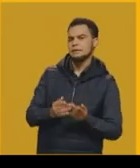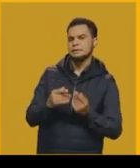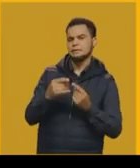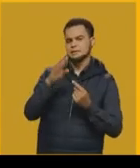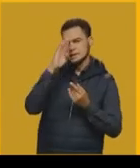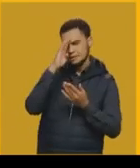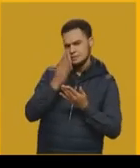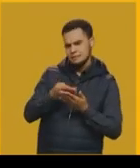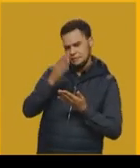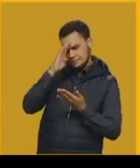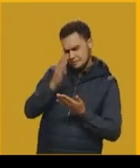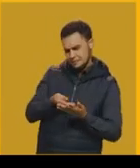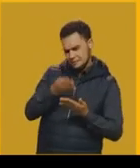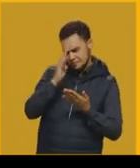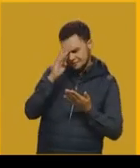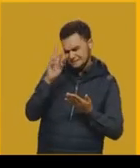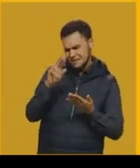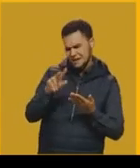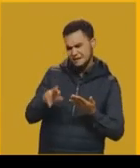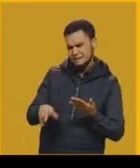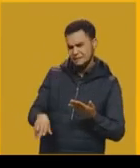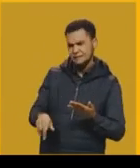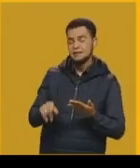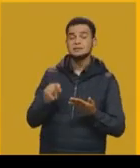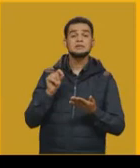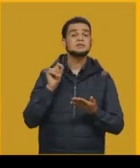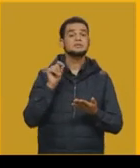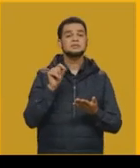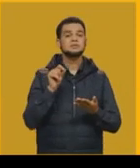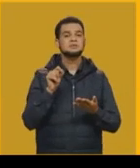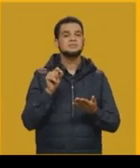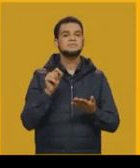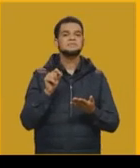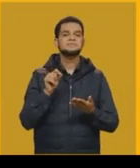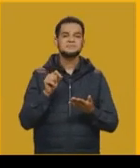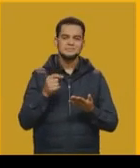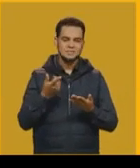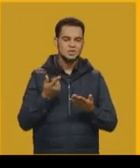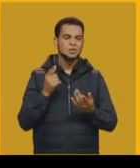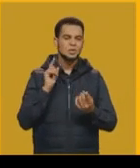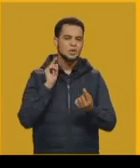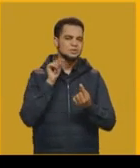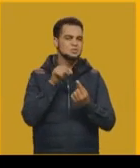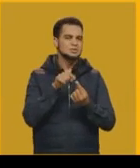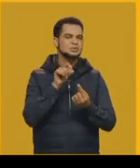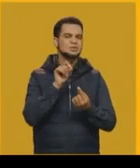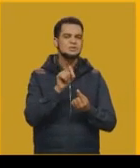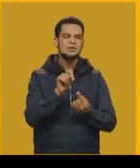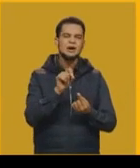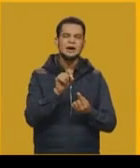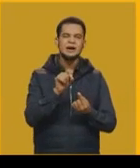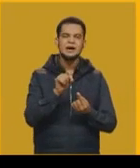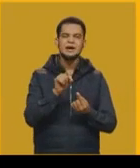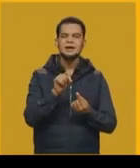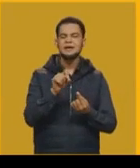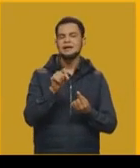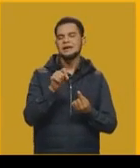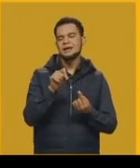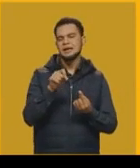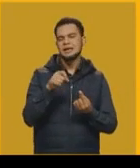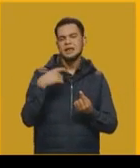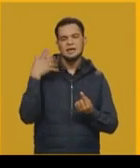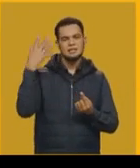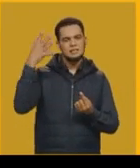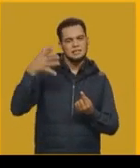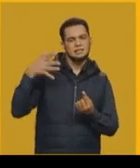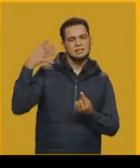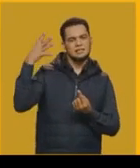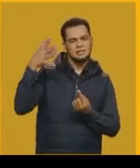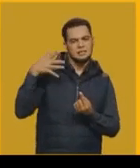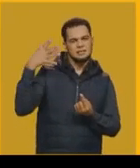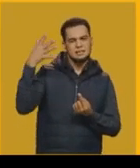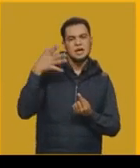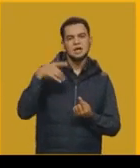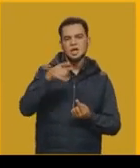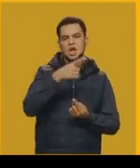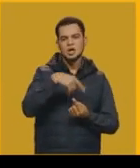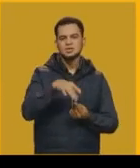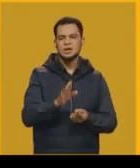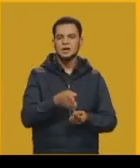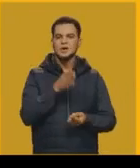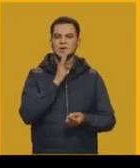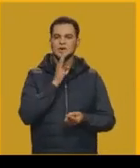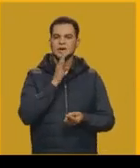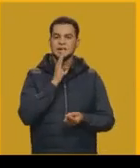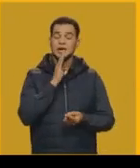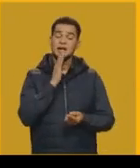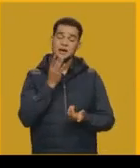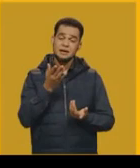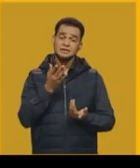meio de reprodução, né, a transmissão oral, que é muito importante. De modo geral, a gente conhece a existência de um